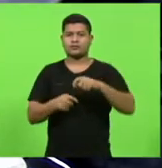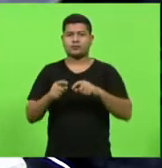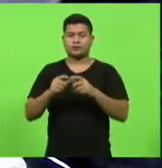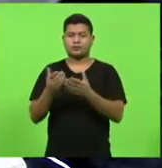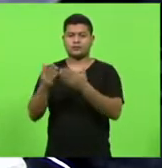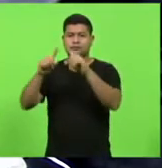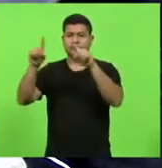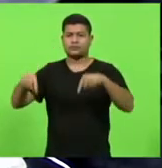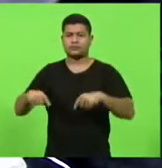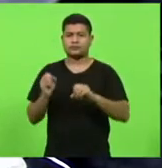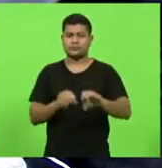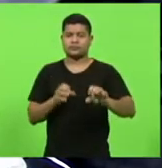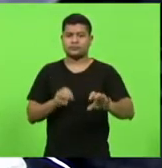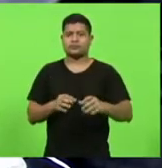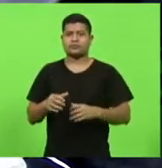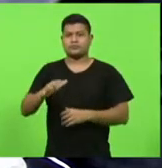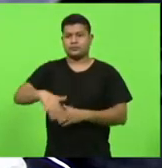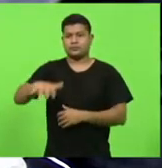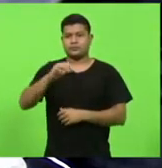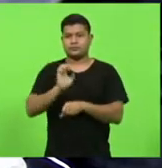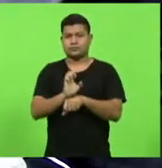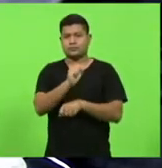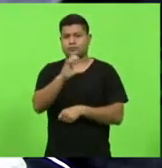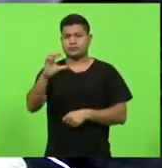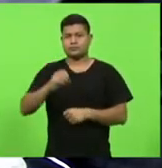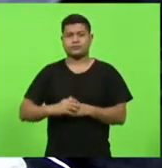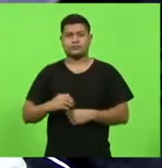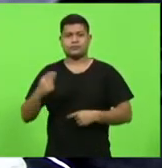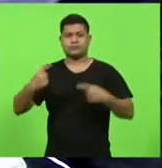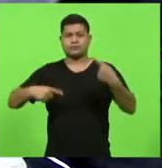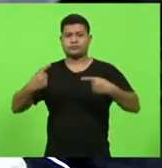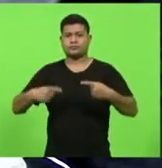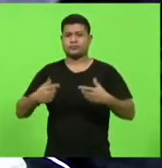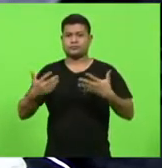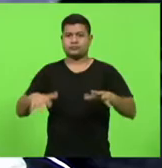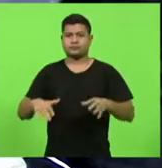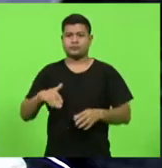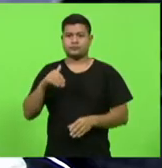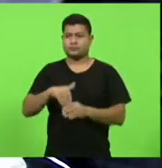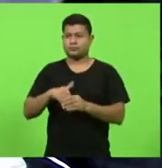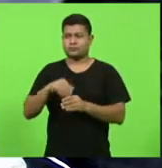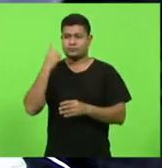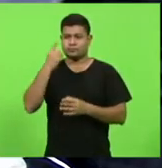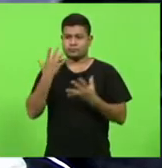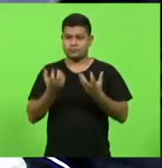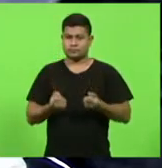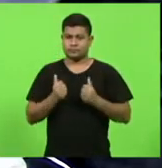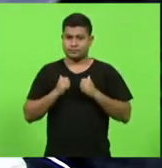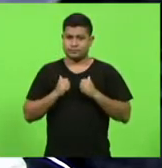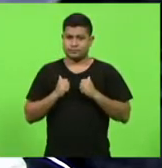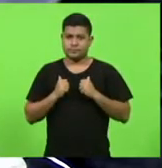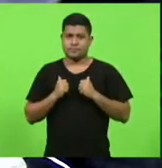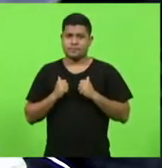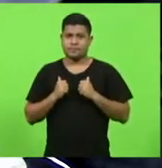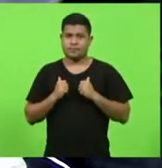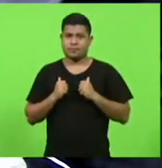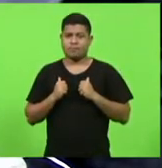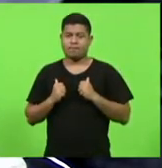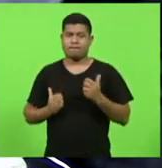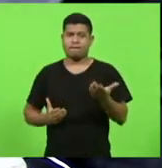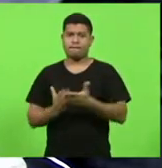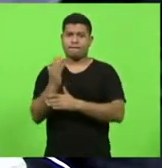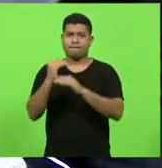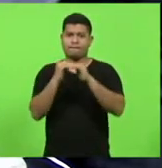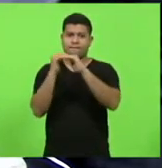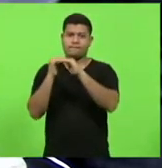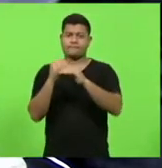âmbito do Estado de Santa Catarina. Em discussão. Não havendo quem queira discutir, em votação. Deputados que aprovam, permaneçam como se encontra. Aprovado